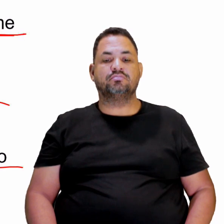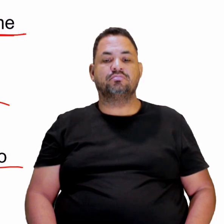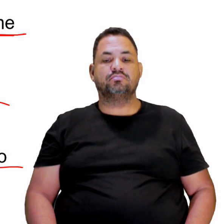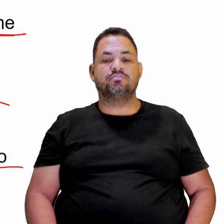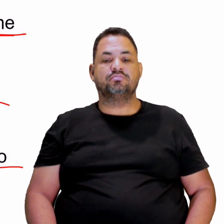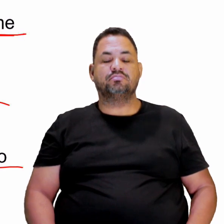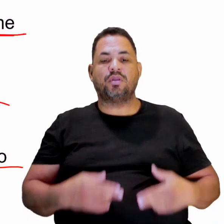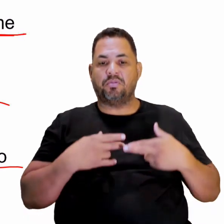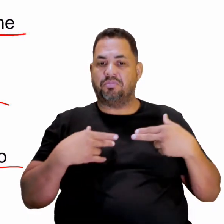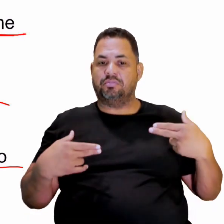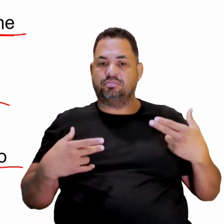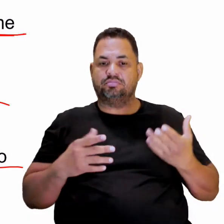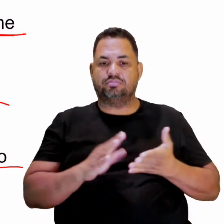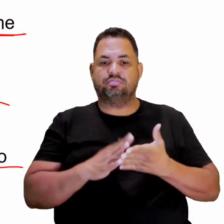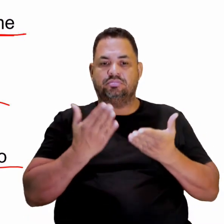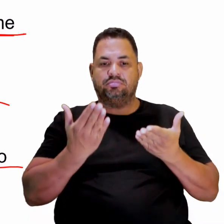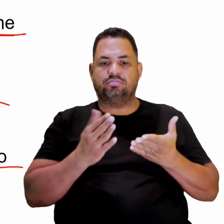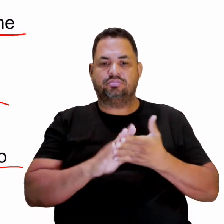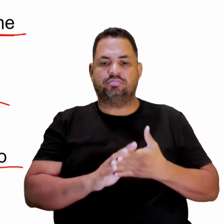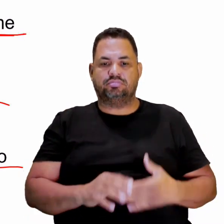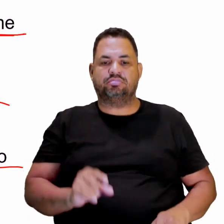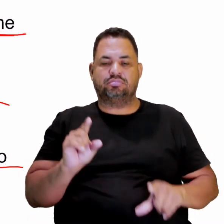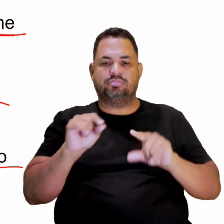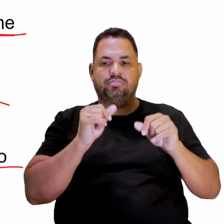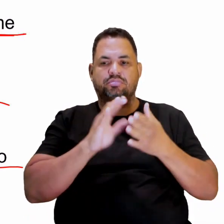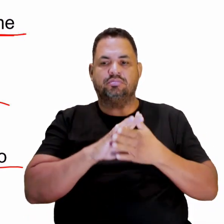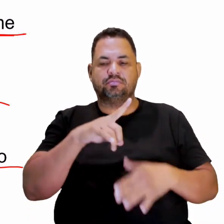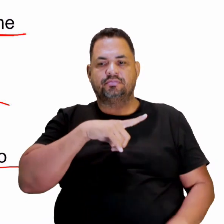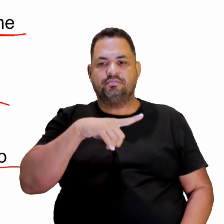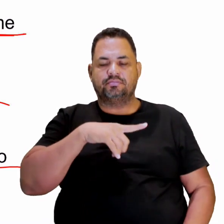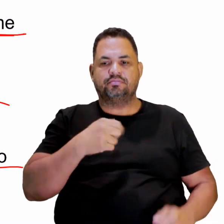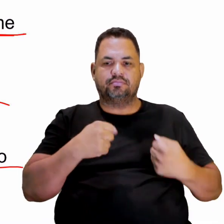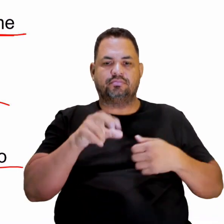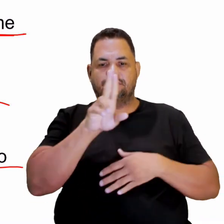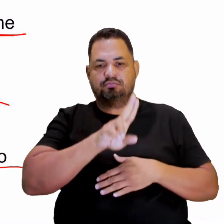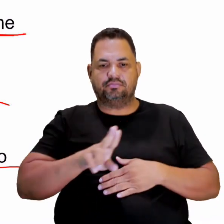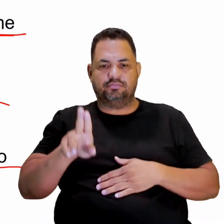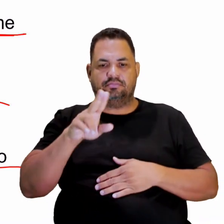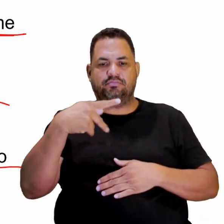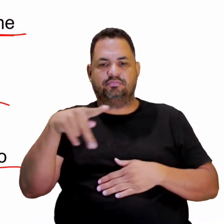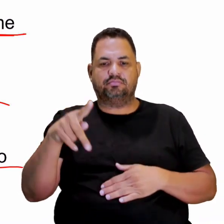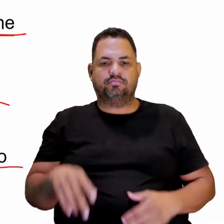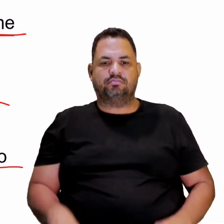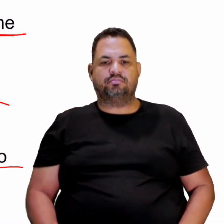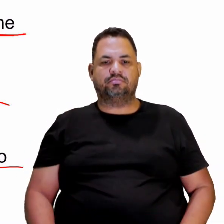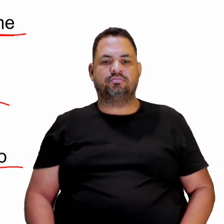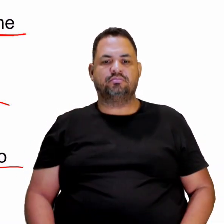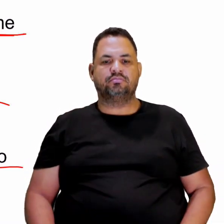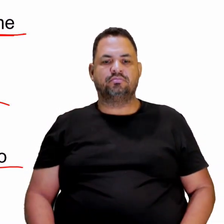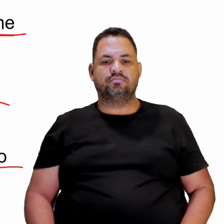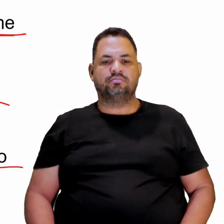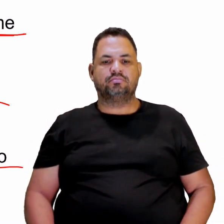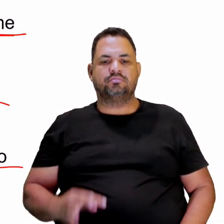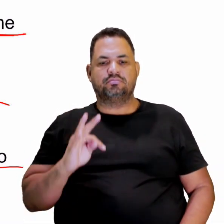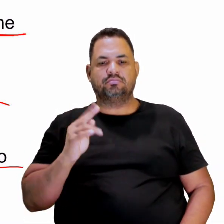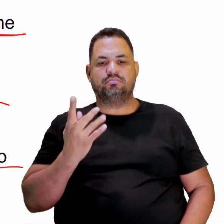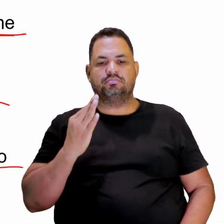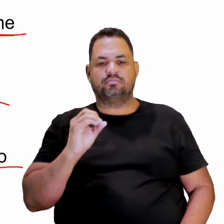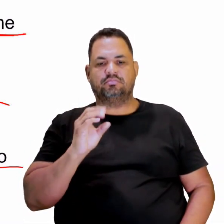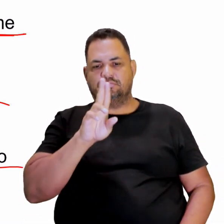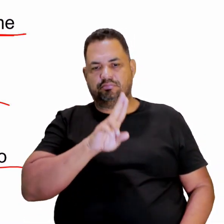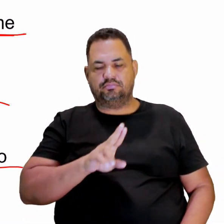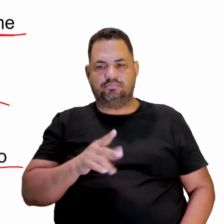uma coisa. E aí, nesse caso, as únicas opções que tem aqui, que pode ser usado para isso, é o that, entendeu? Então,